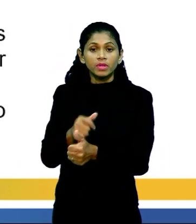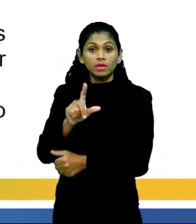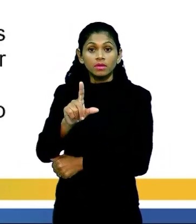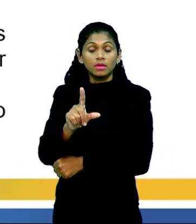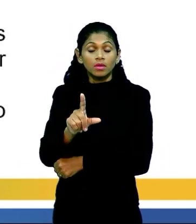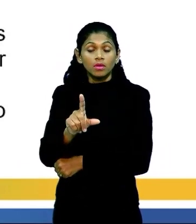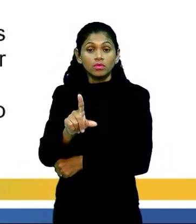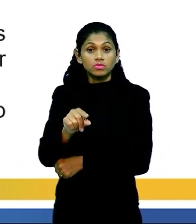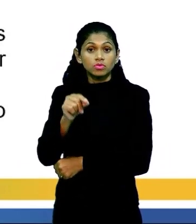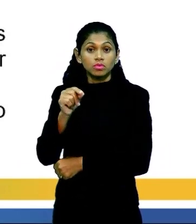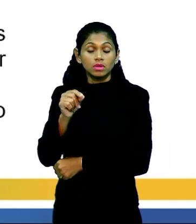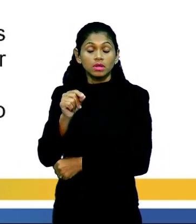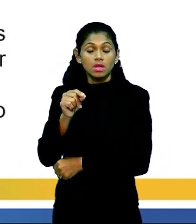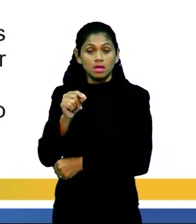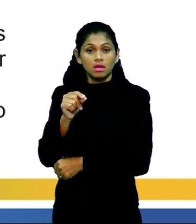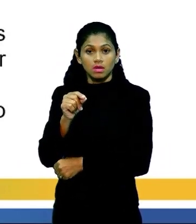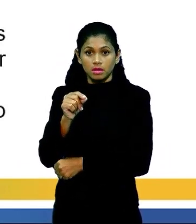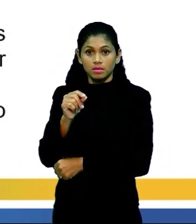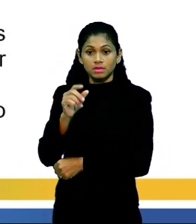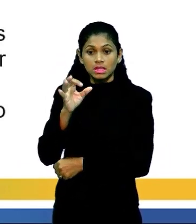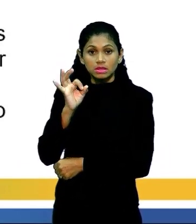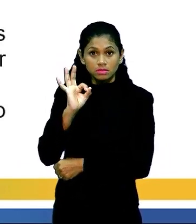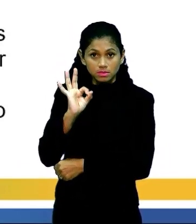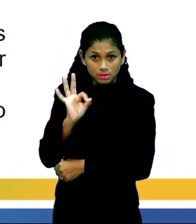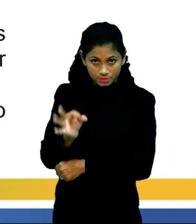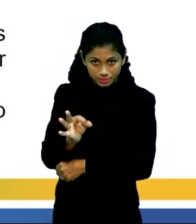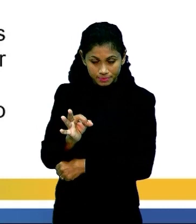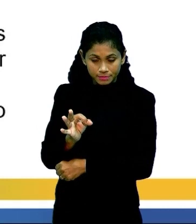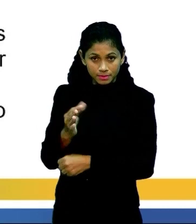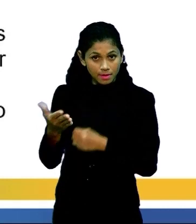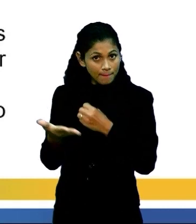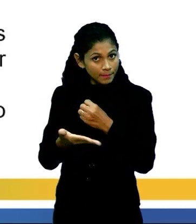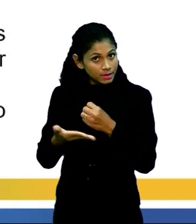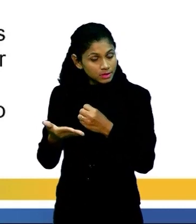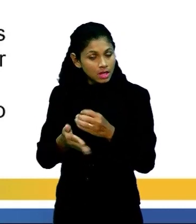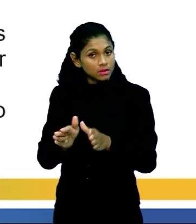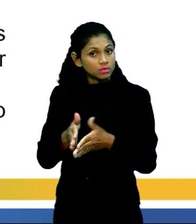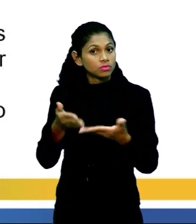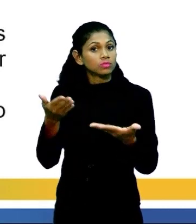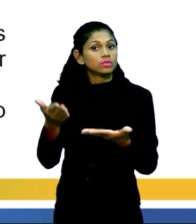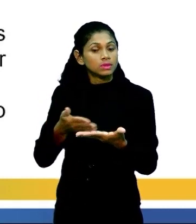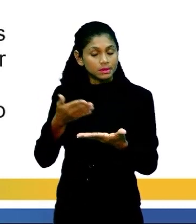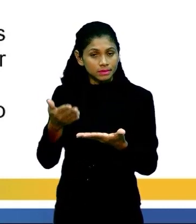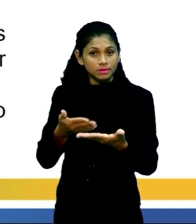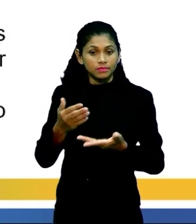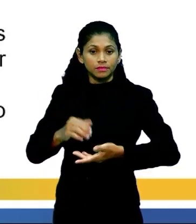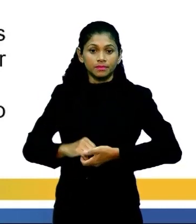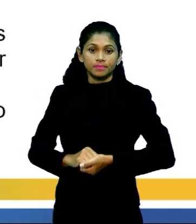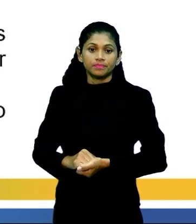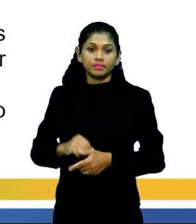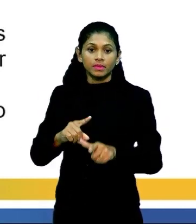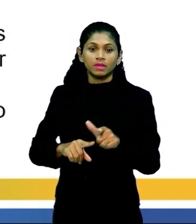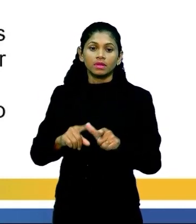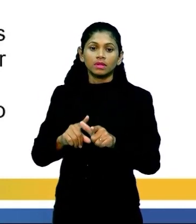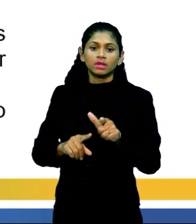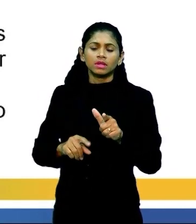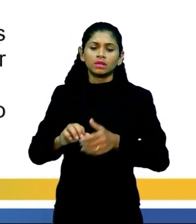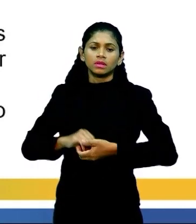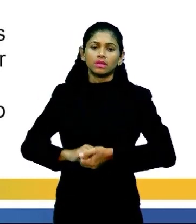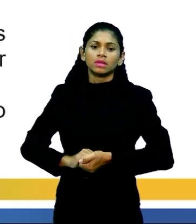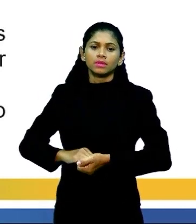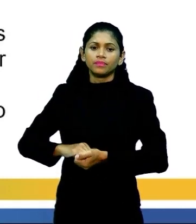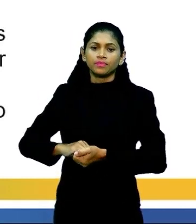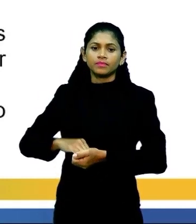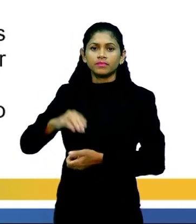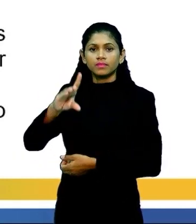alternativas vai ser a alternativa correta de acordo com o livro dessa autora, ok? Letra A. Denuncia as formas